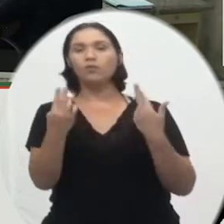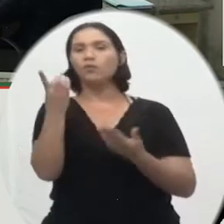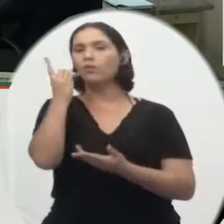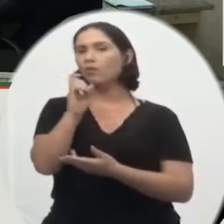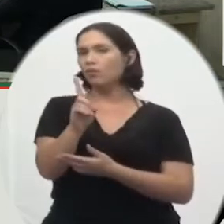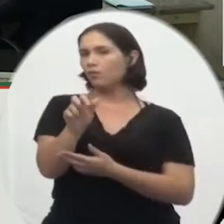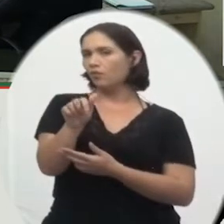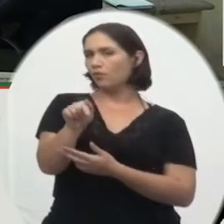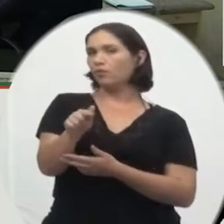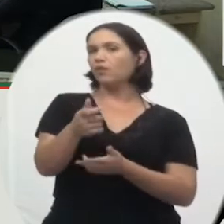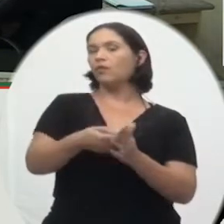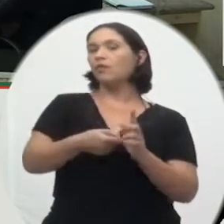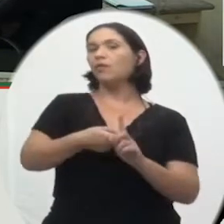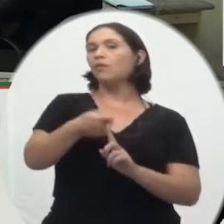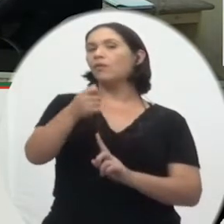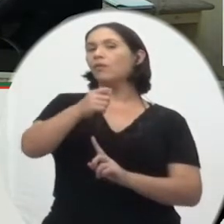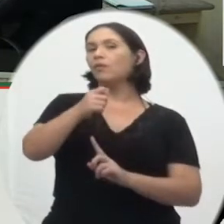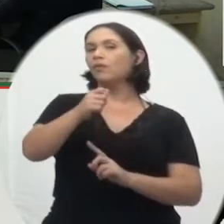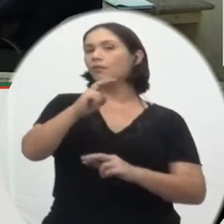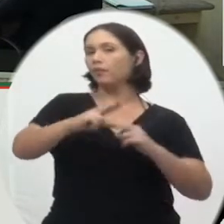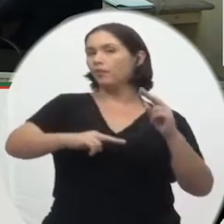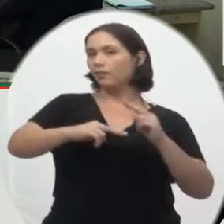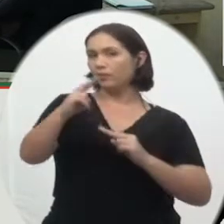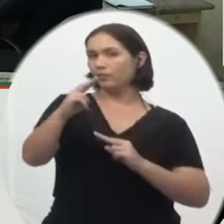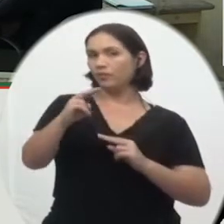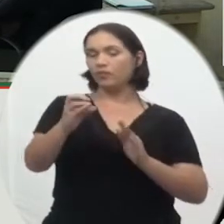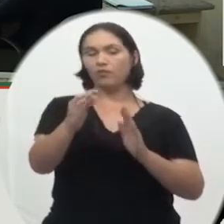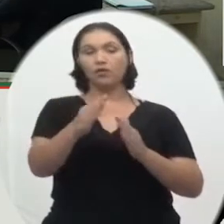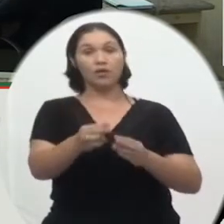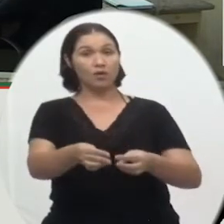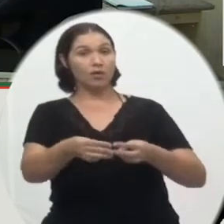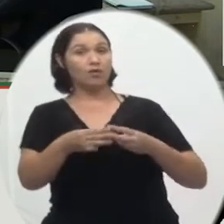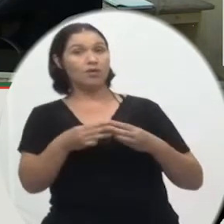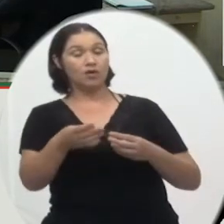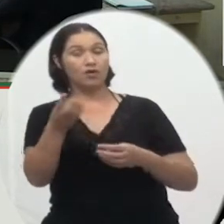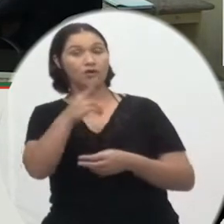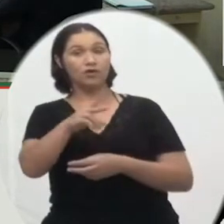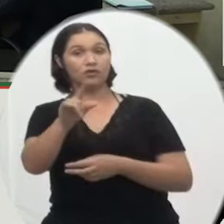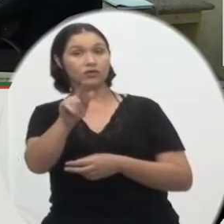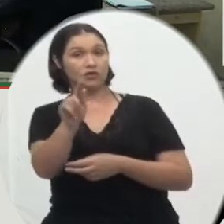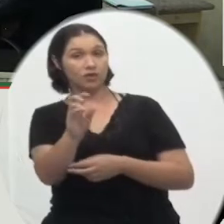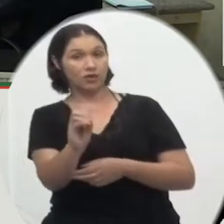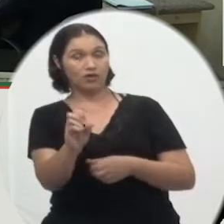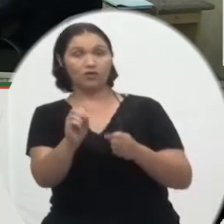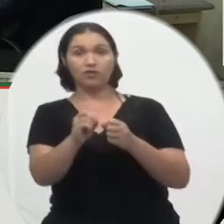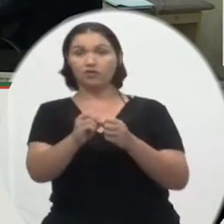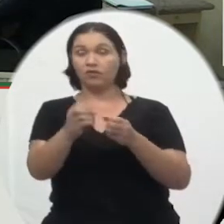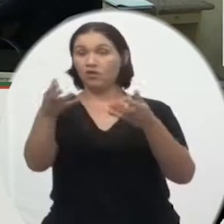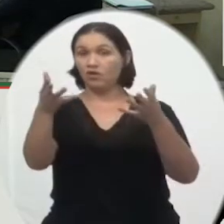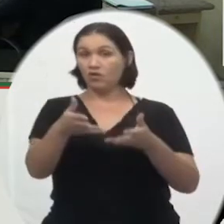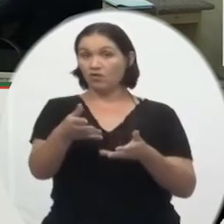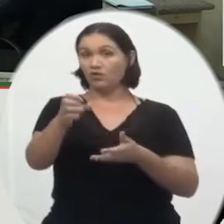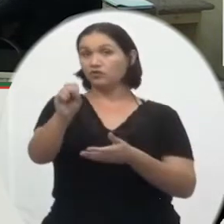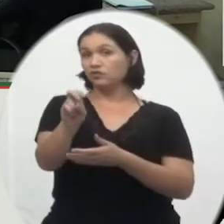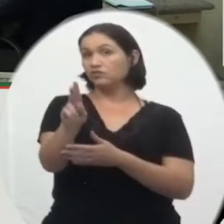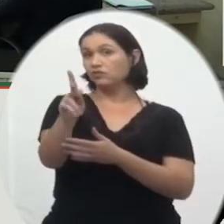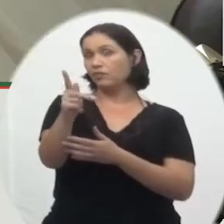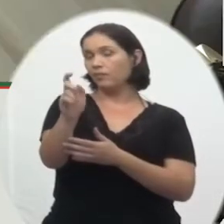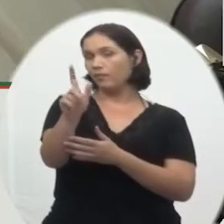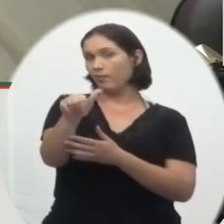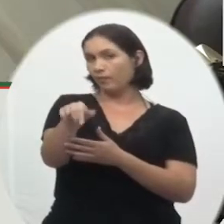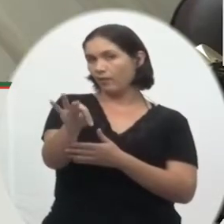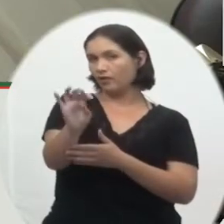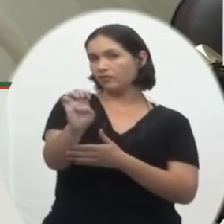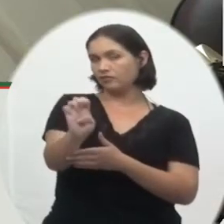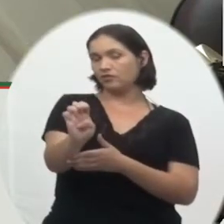2019, expediente. Moção número 011/2019, de autoria do vereador Diego Goulart, atualmente suplente. Indicações números